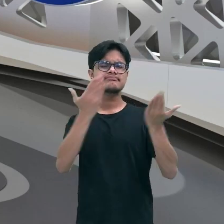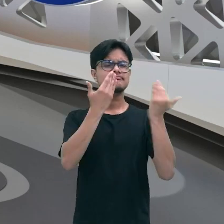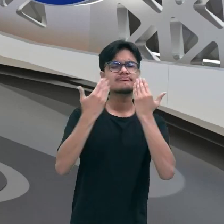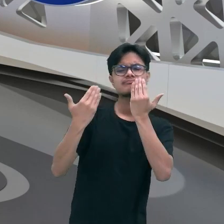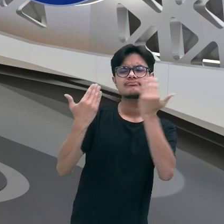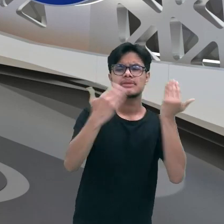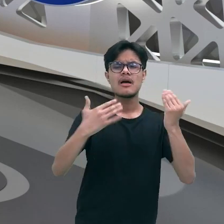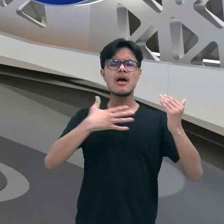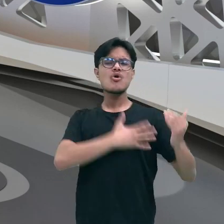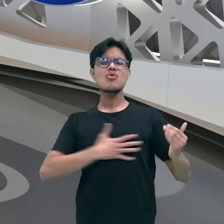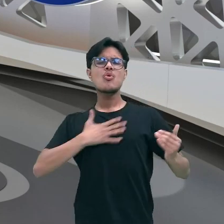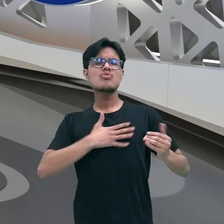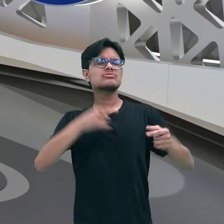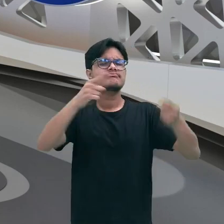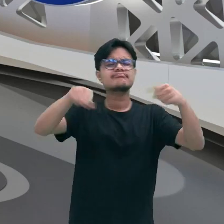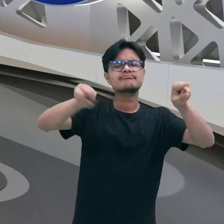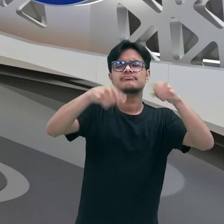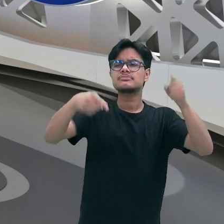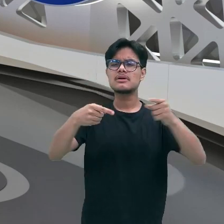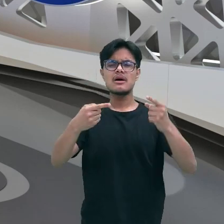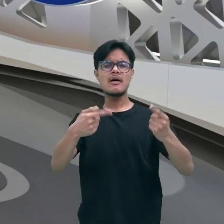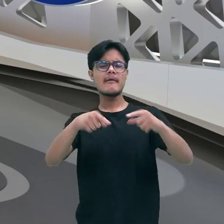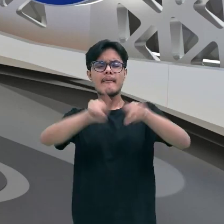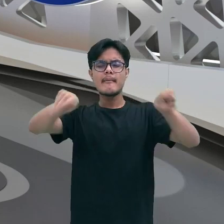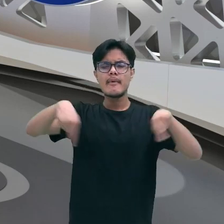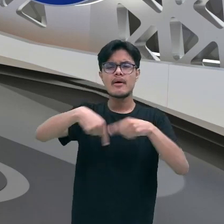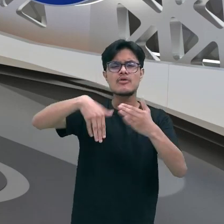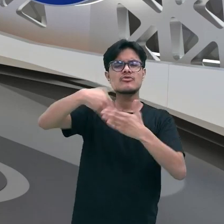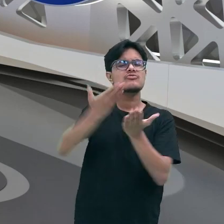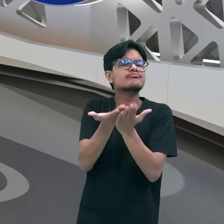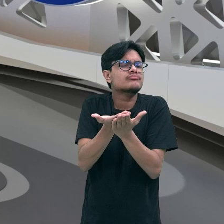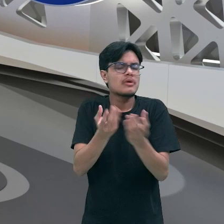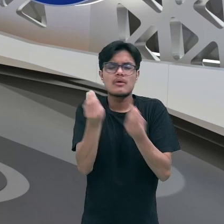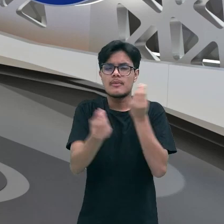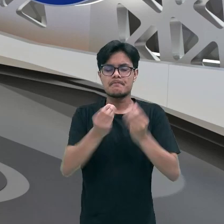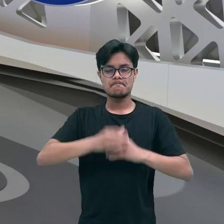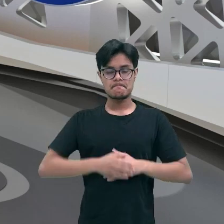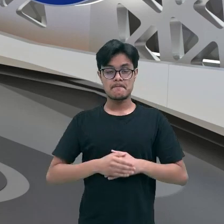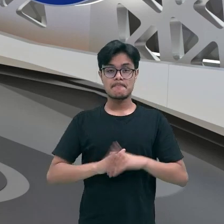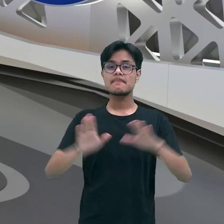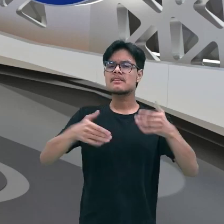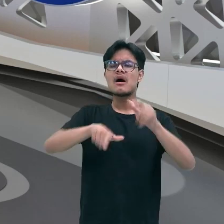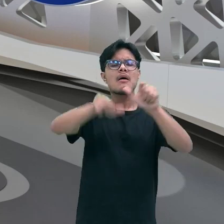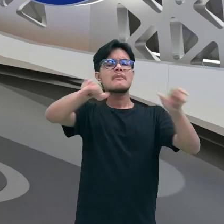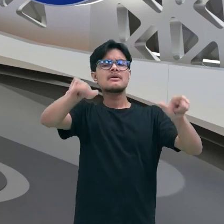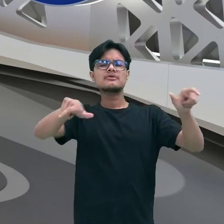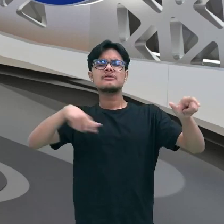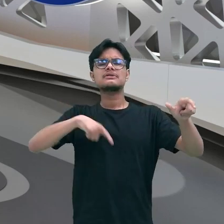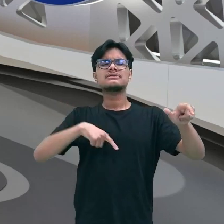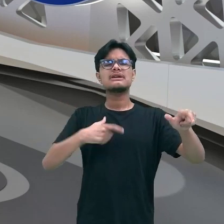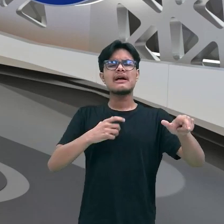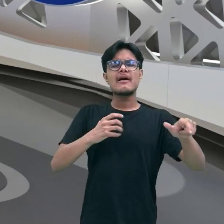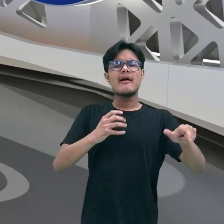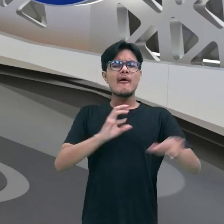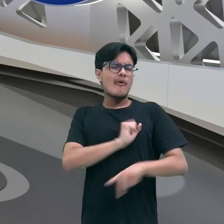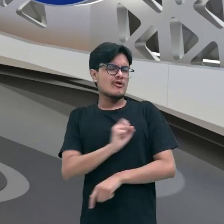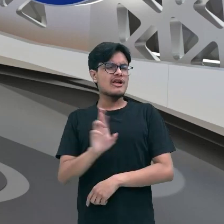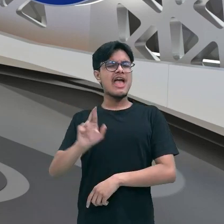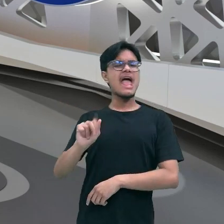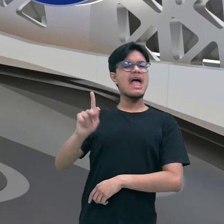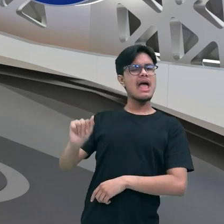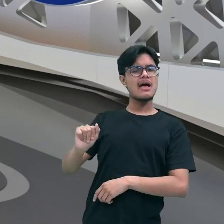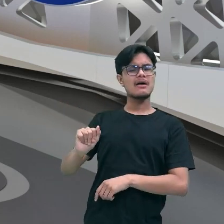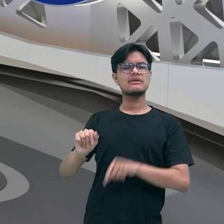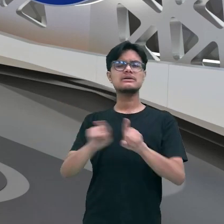sobre gostos musicais, a cultura juvenil deles voltada para a música. E uns falavam, eu gosto de rap. Aí outros falaram, eu gosto